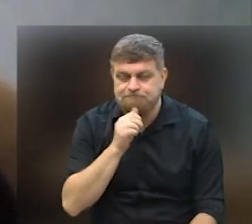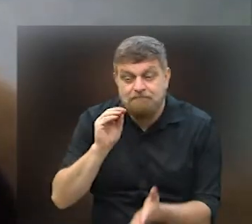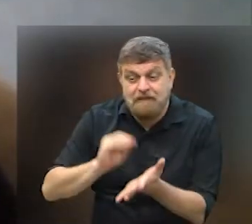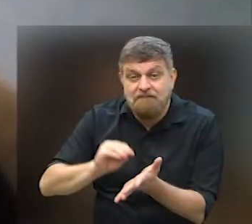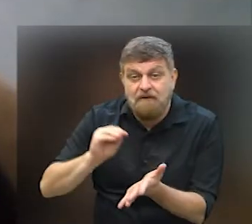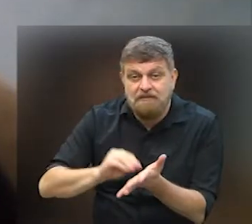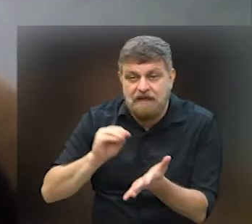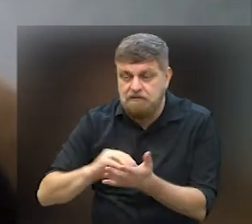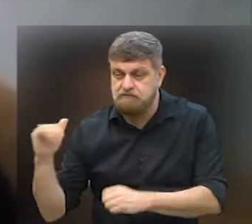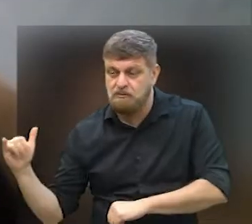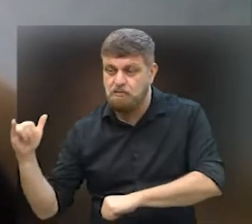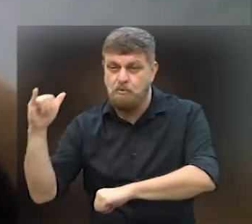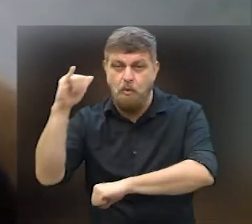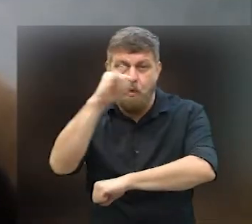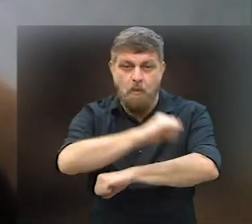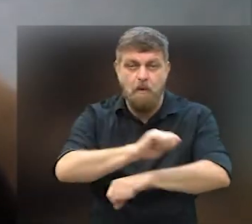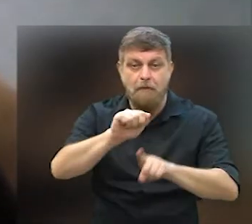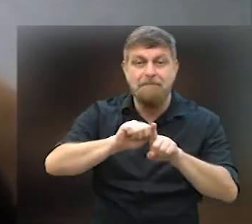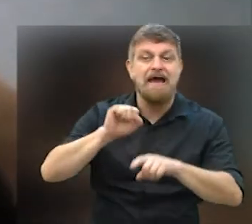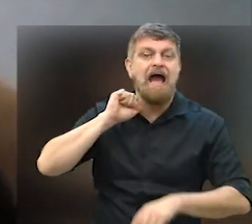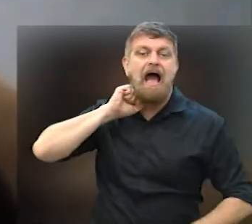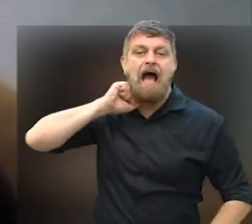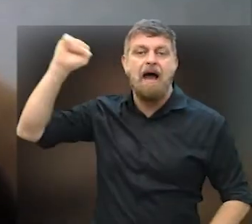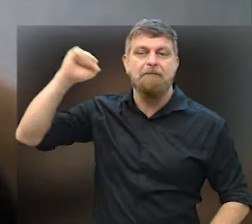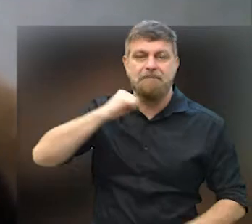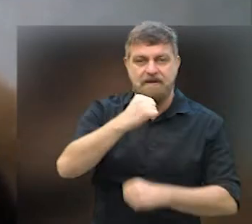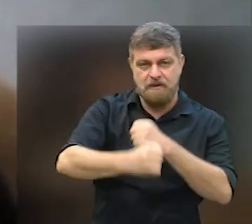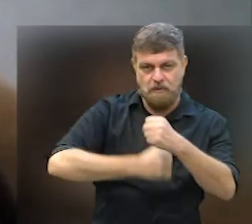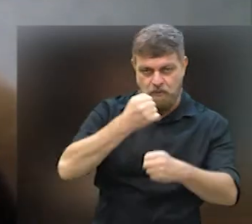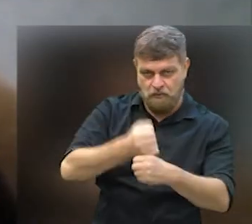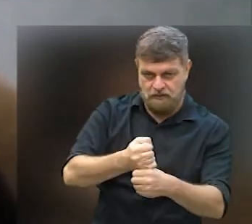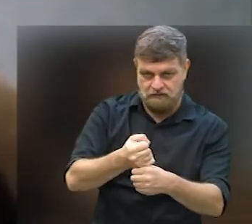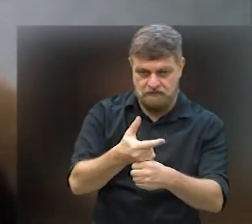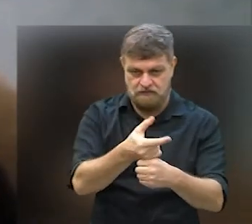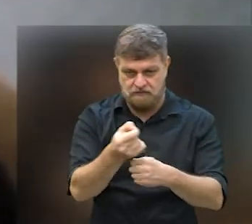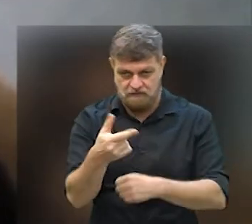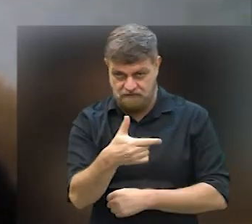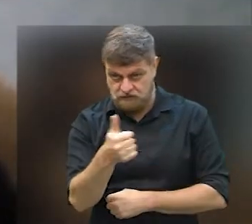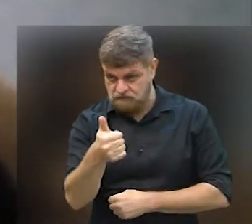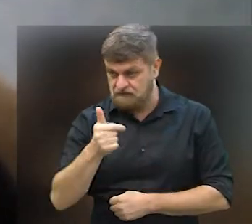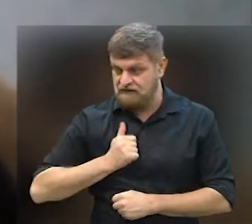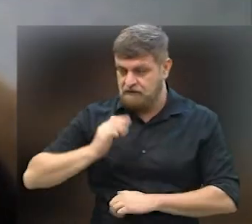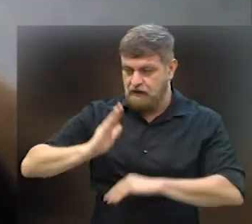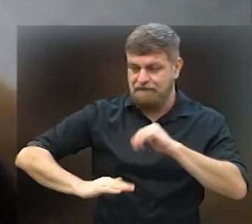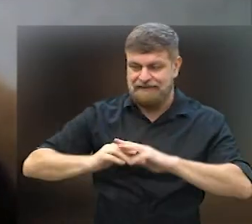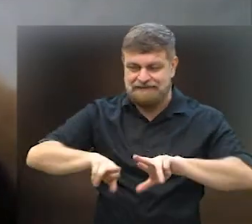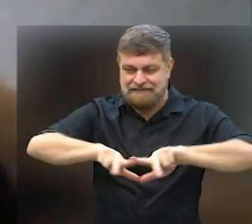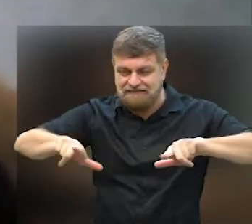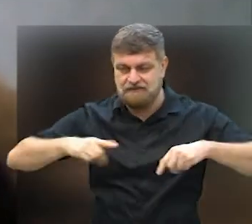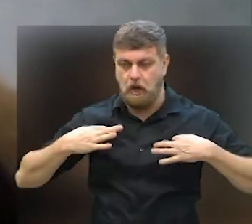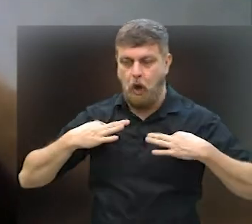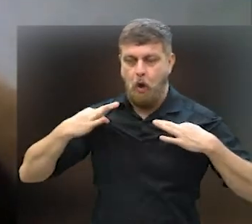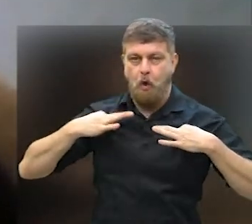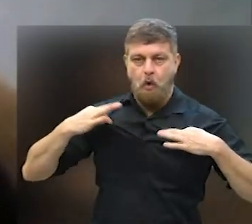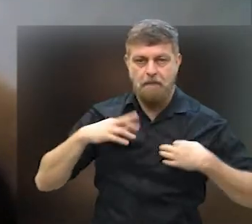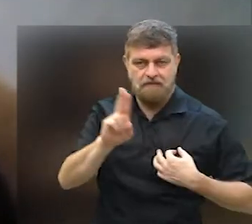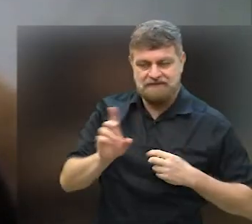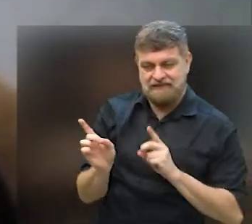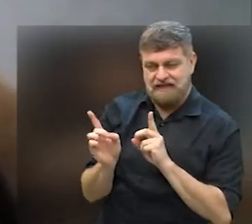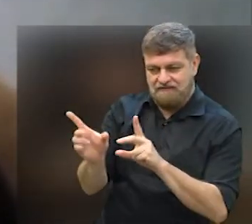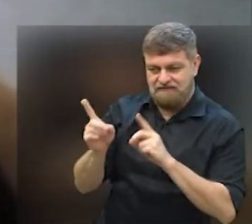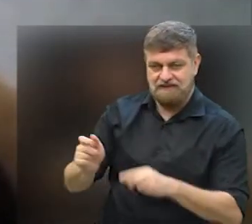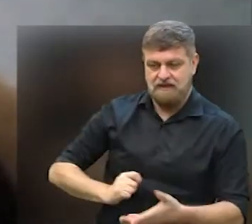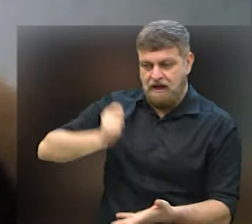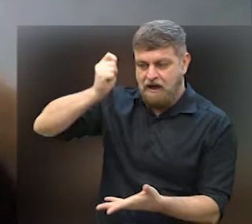para conseguir viajar em abril de 2021. Então surgiram outras atividades, como o bazar de roupas usadas,